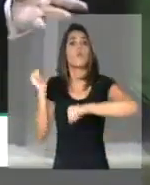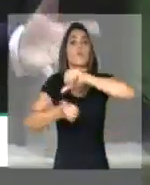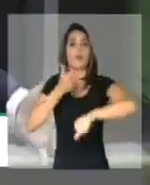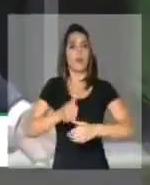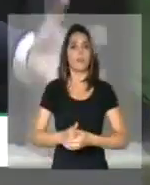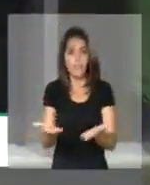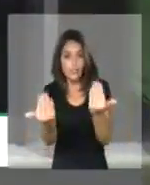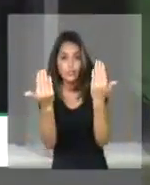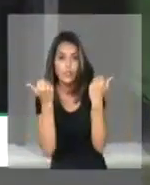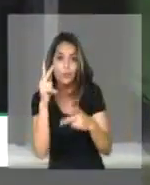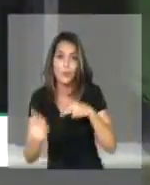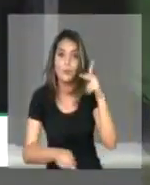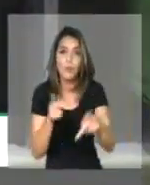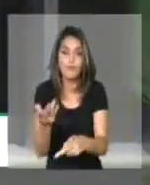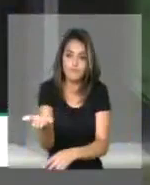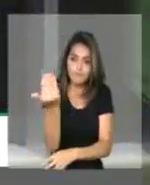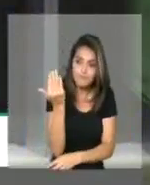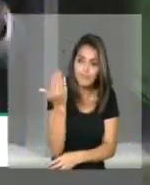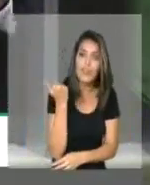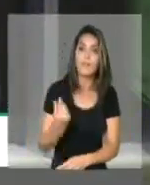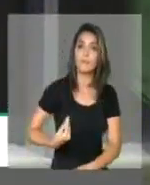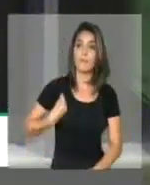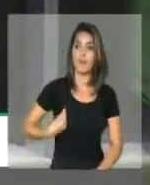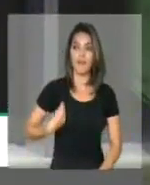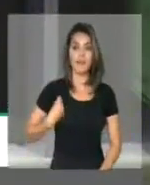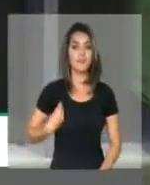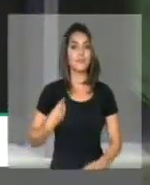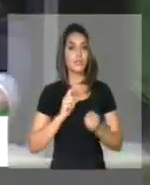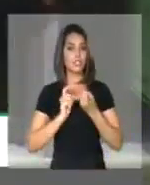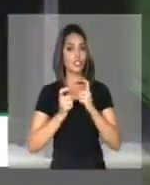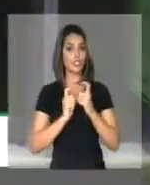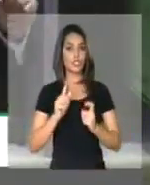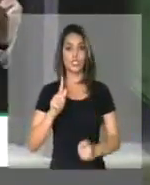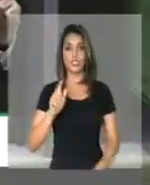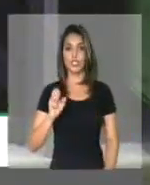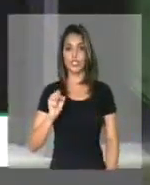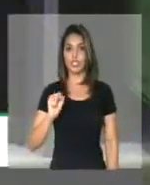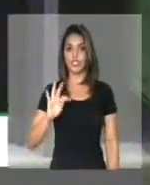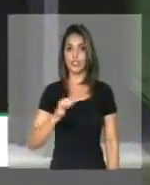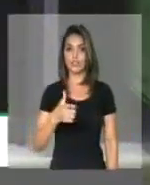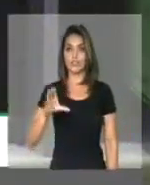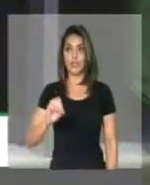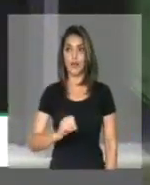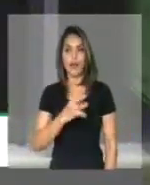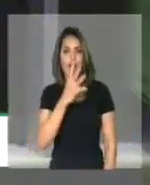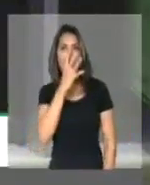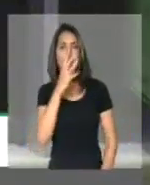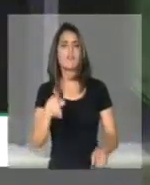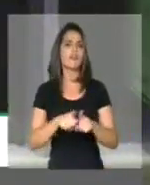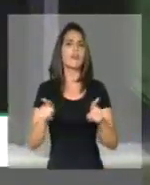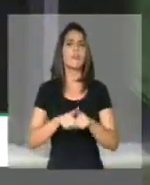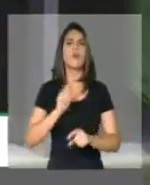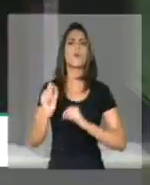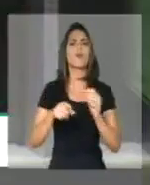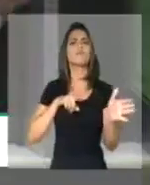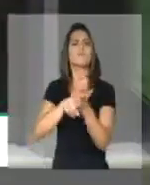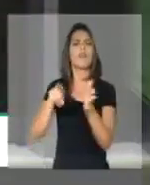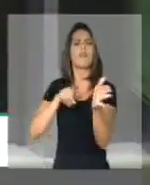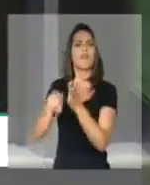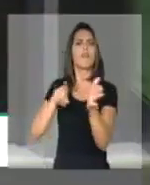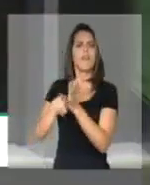É chamando a sociedade para perto dessa gestão, para ela poder acompanhar e mais, para ela poder perguntar